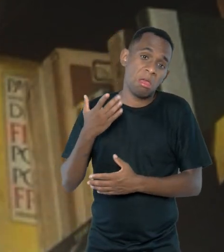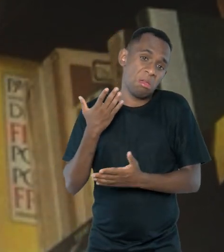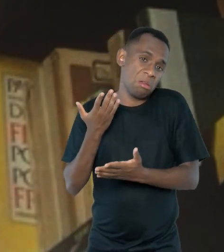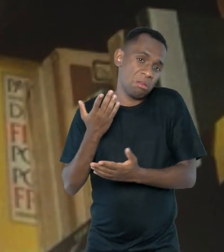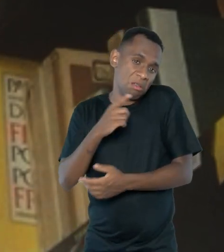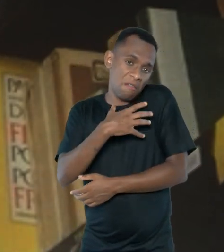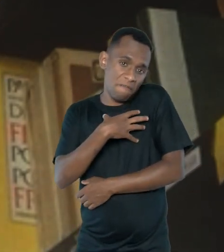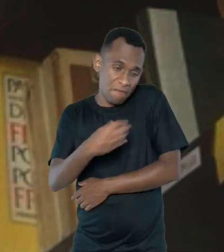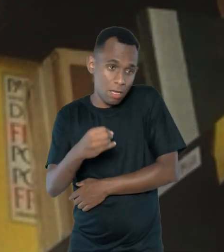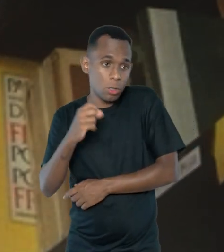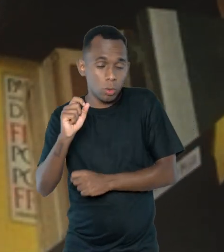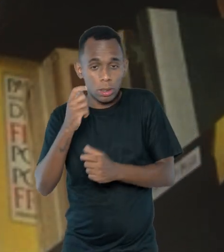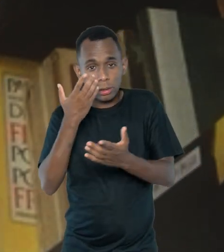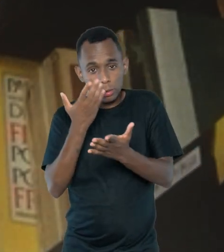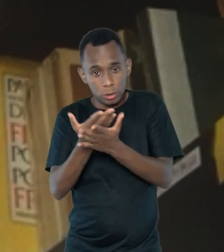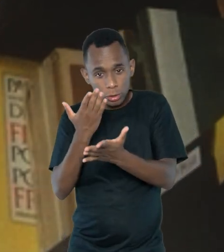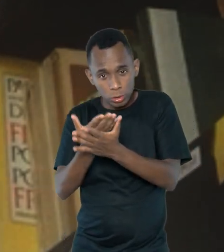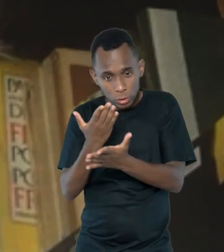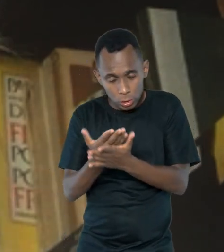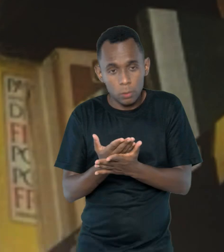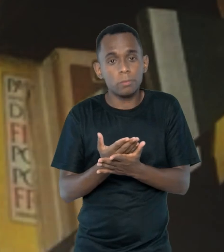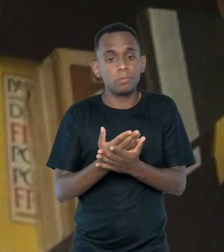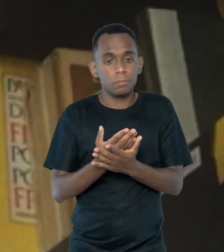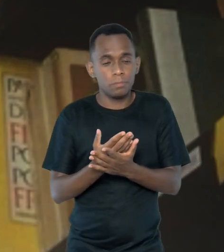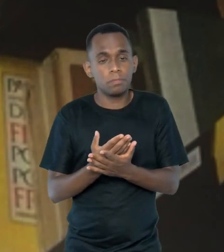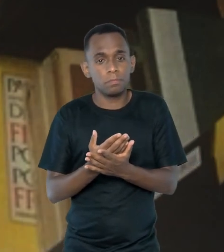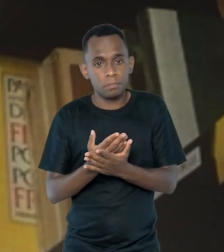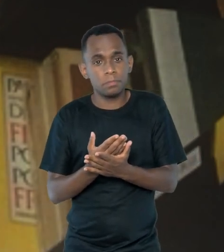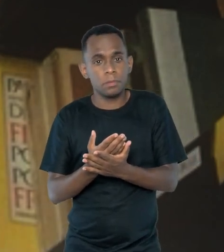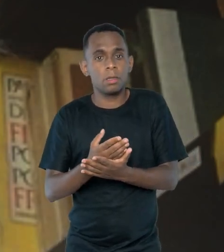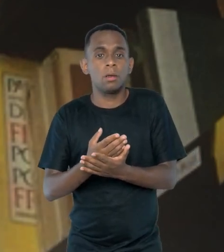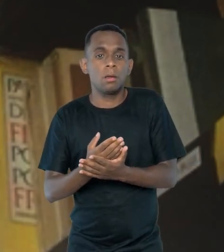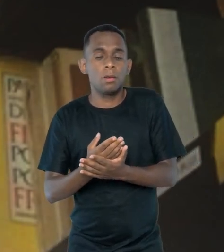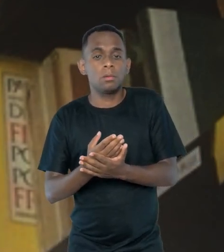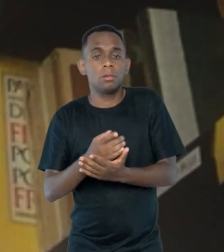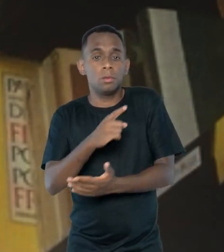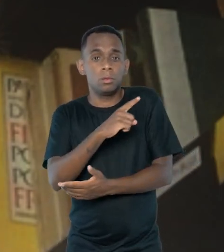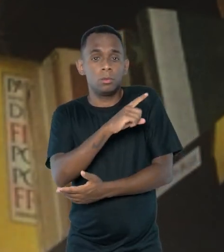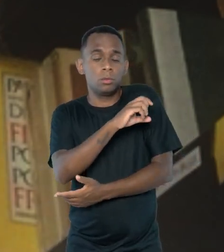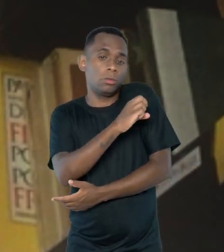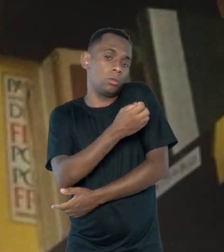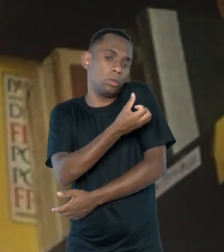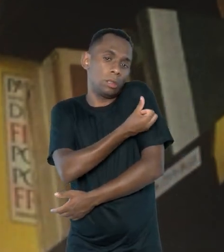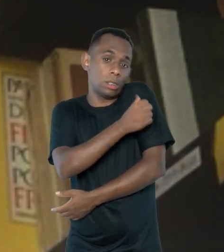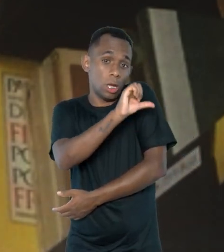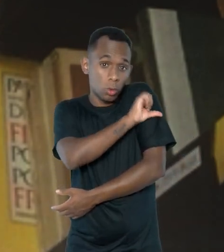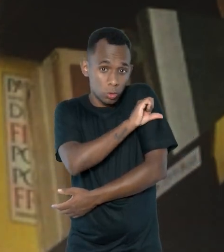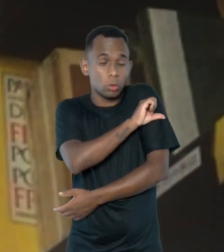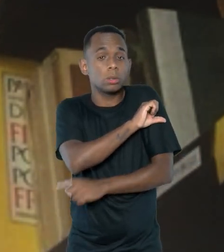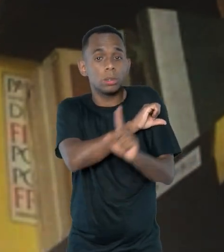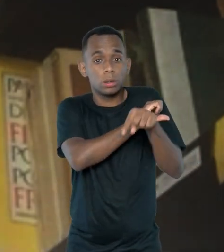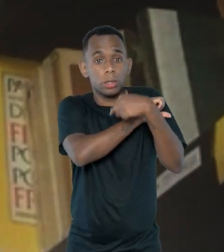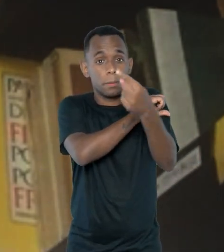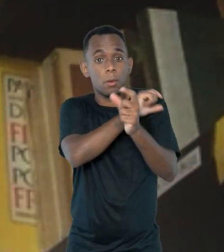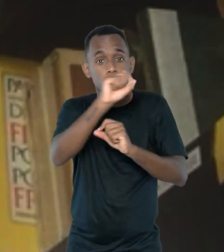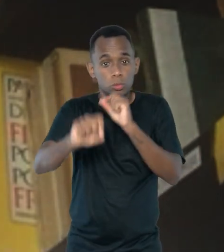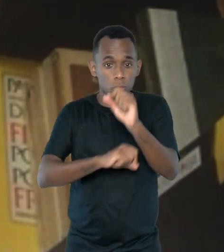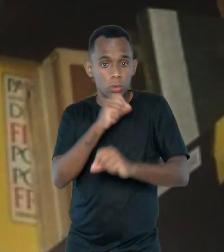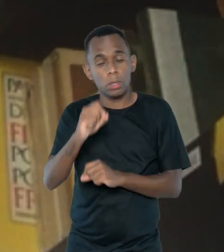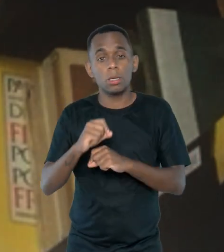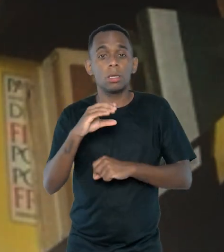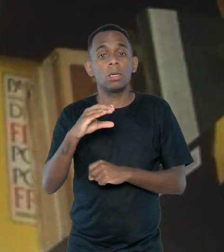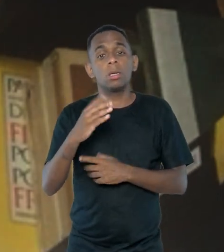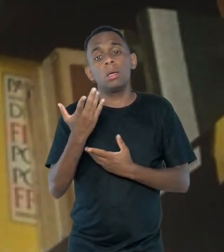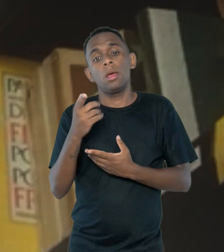ensino das séries do Fundamental 2 e, na sequência, iriam para o